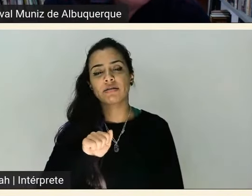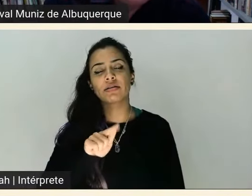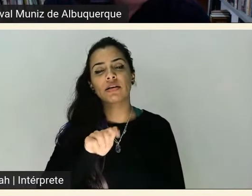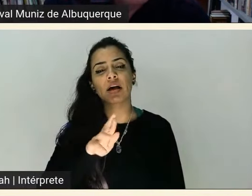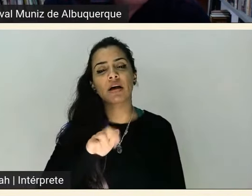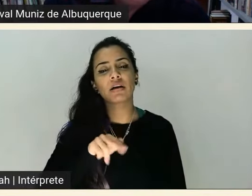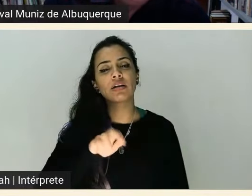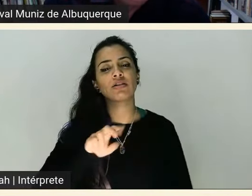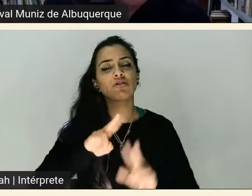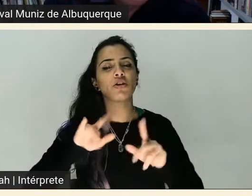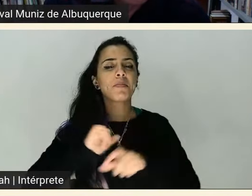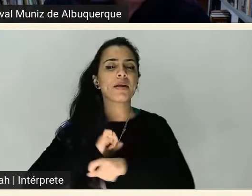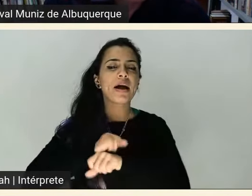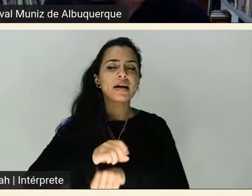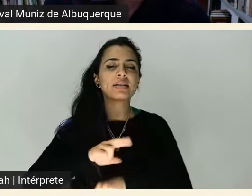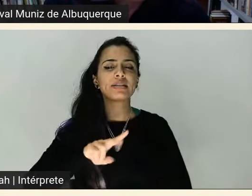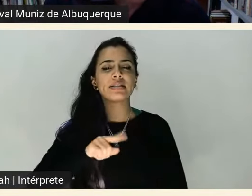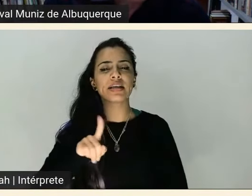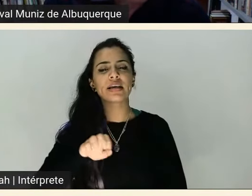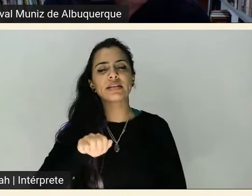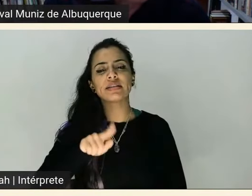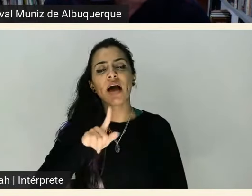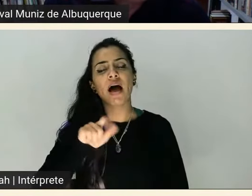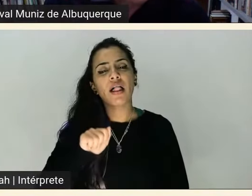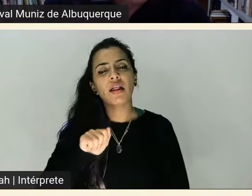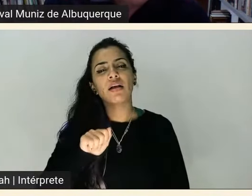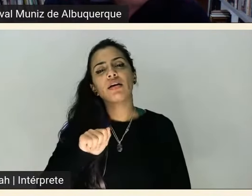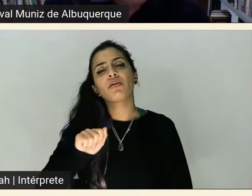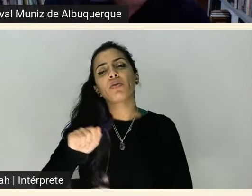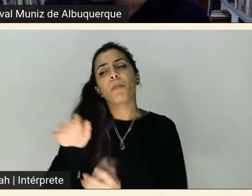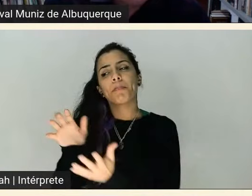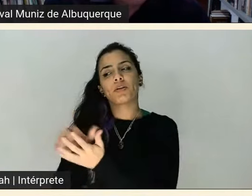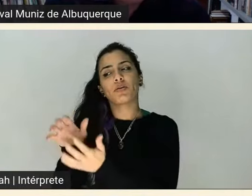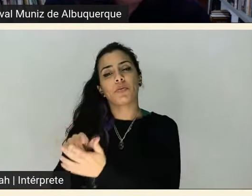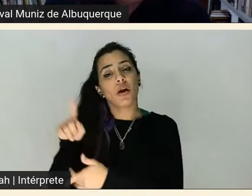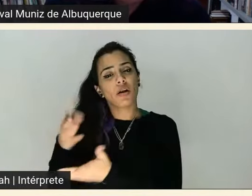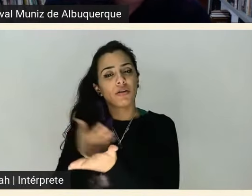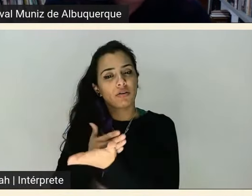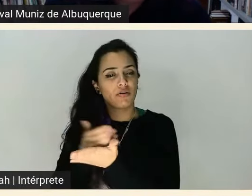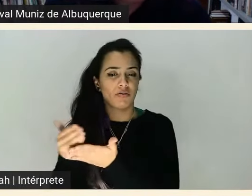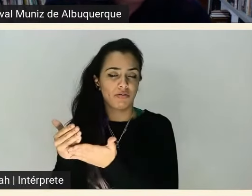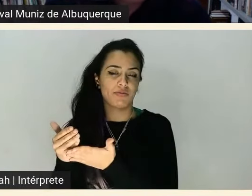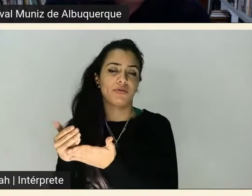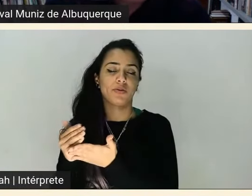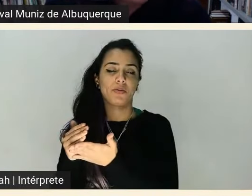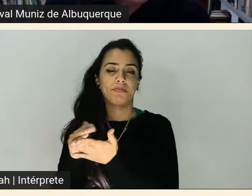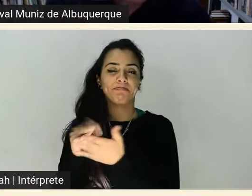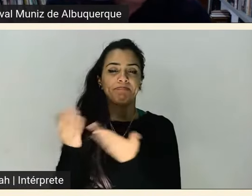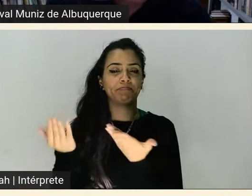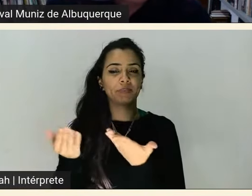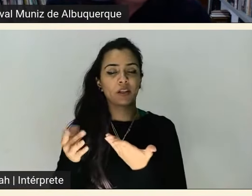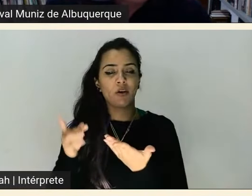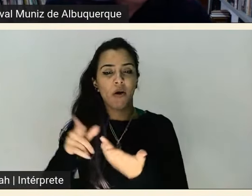Quer dizer, é a partir dali, ali se iniciaria a civilização brasileira. Né? Por exemplo, é completamente